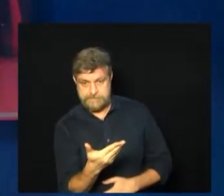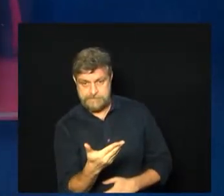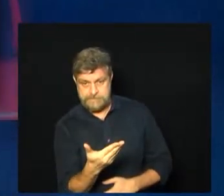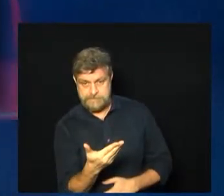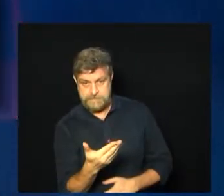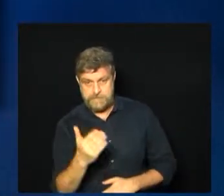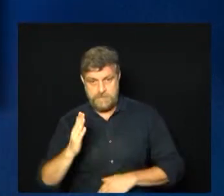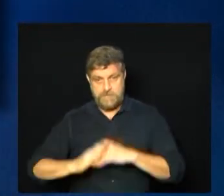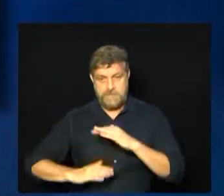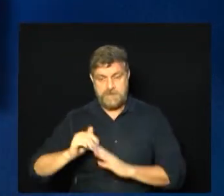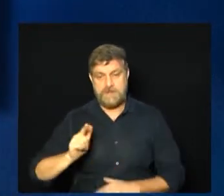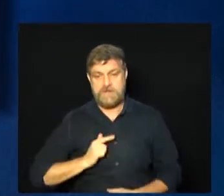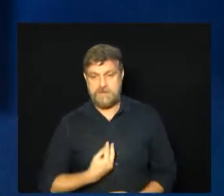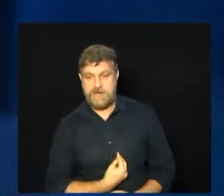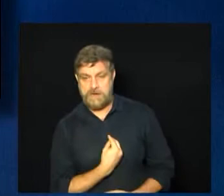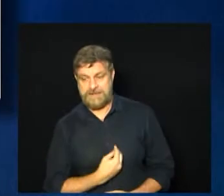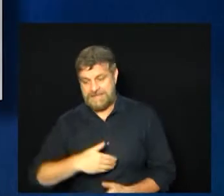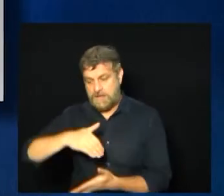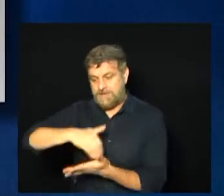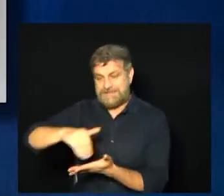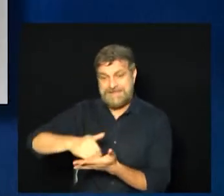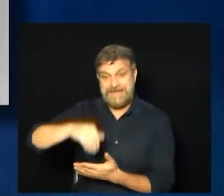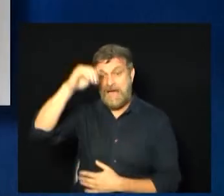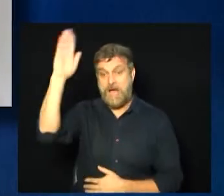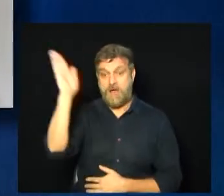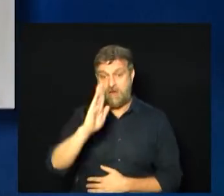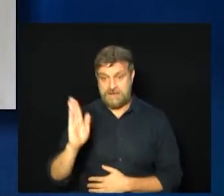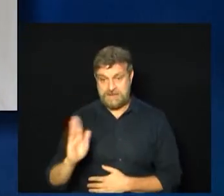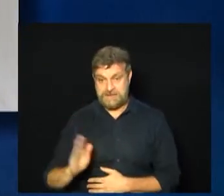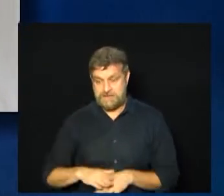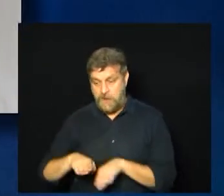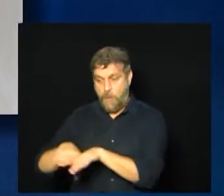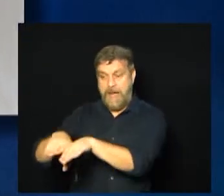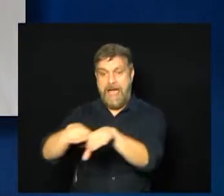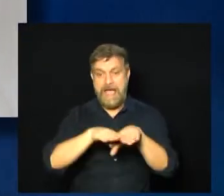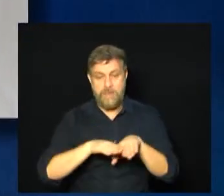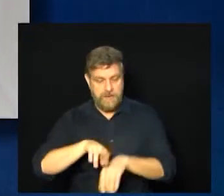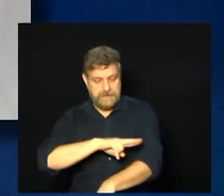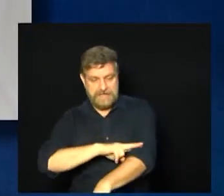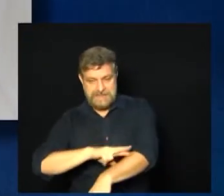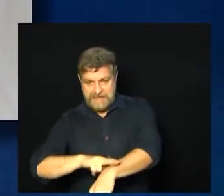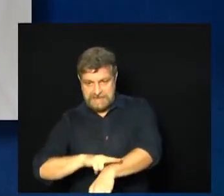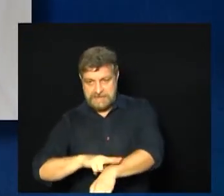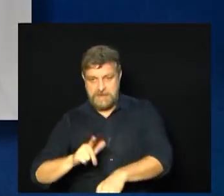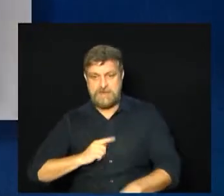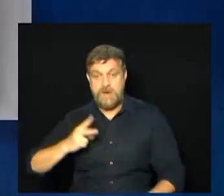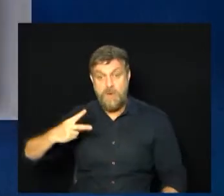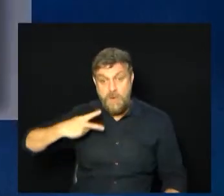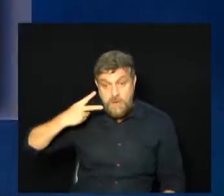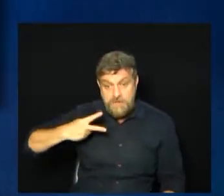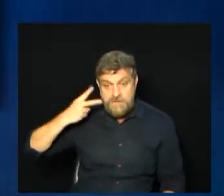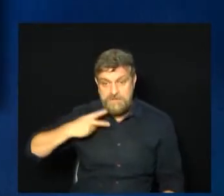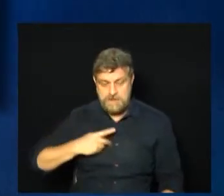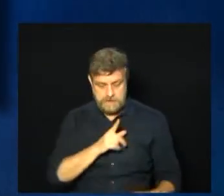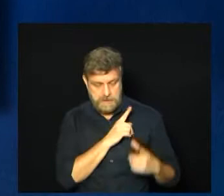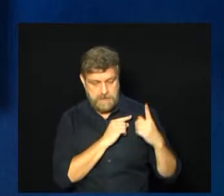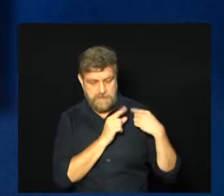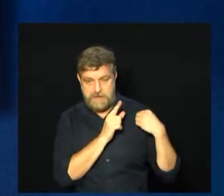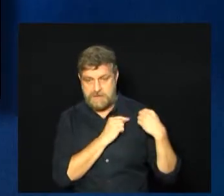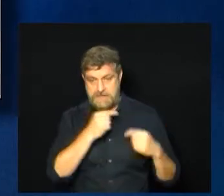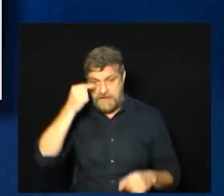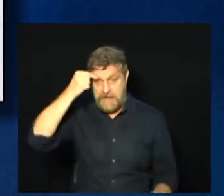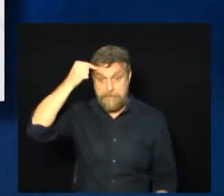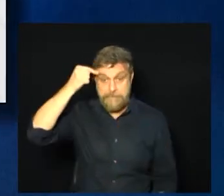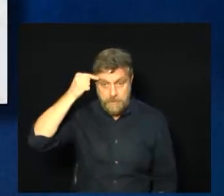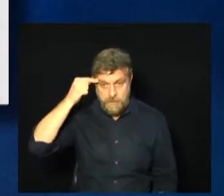ato que contou com a participação do secretário nacional de promoção da igualdade racial, dos vereadores Major Jaime e Paola